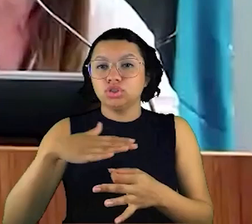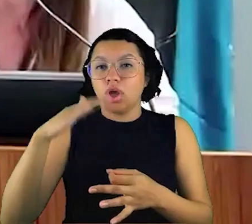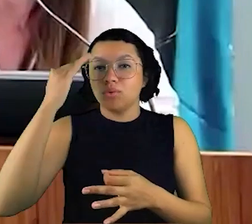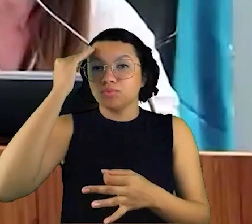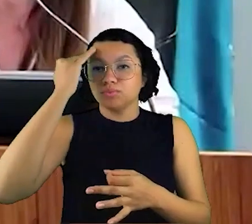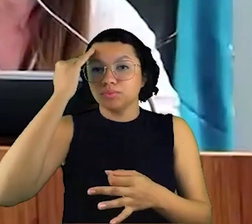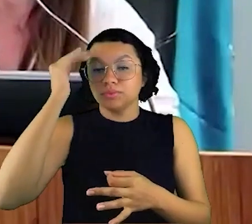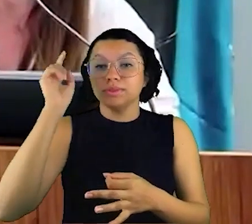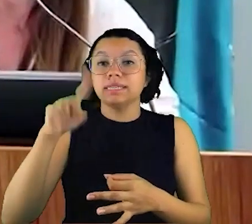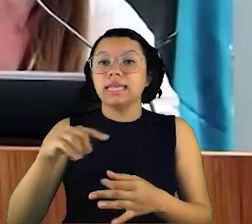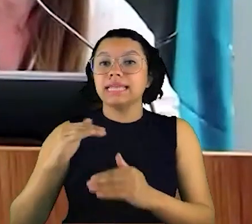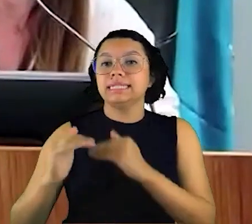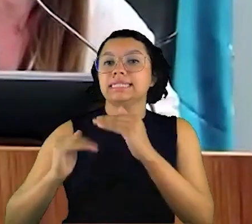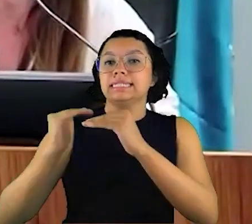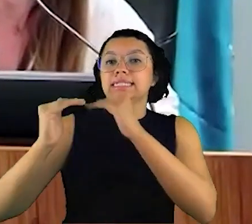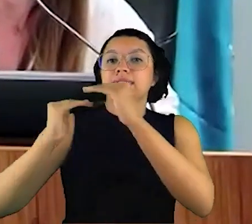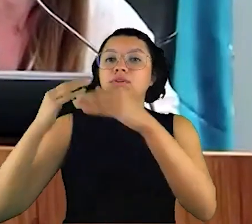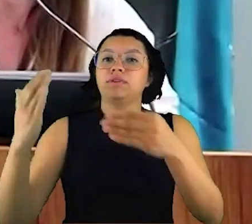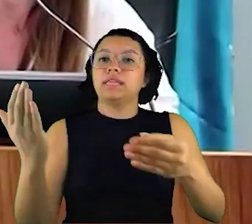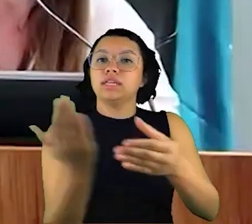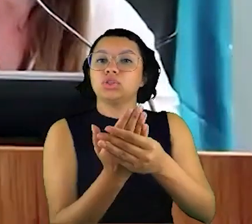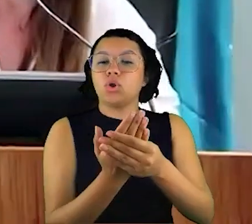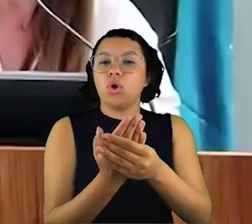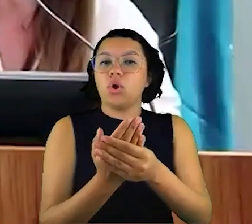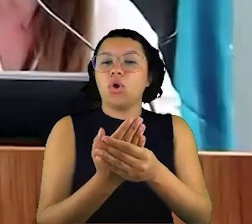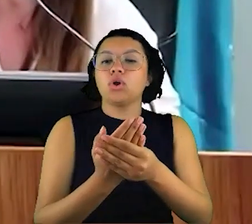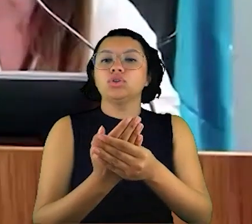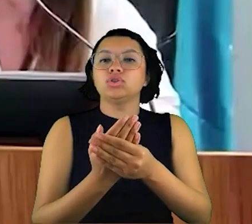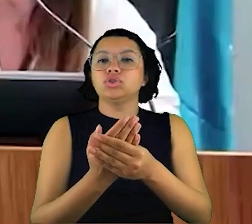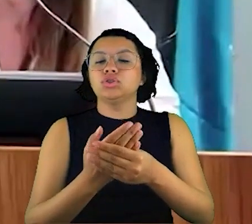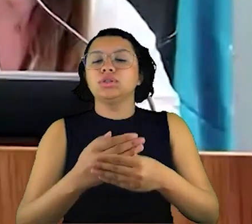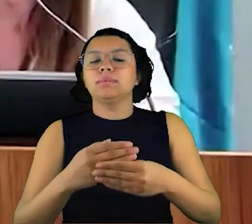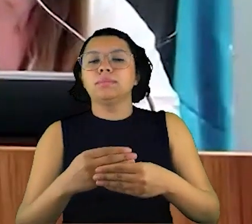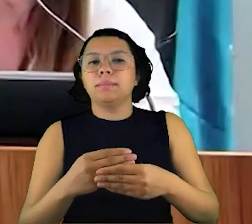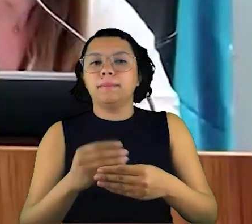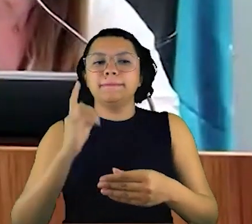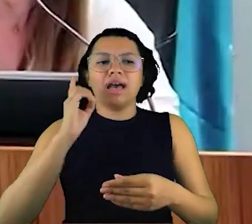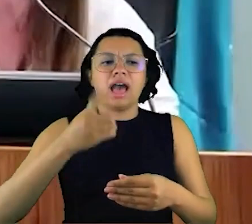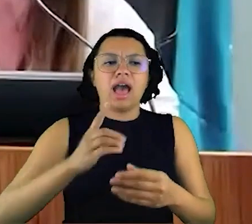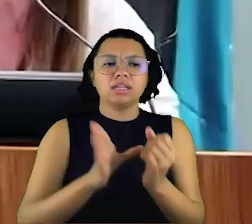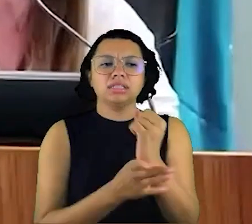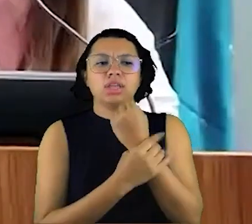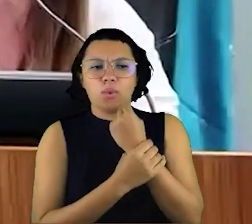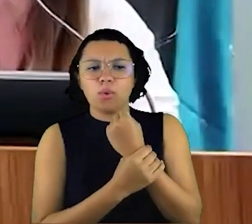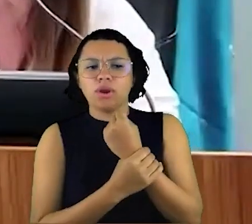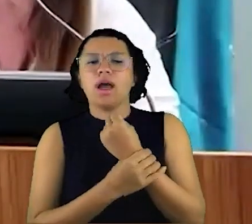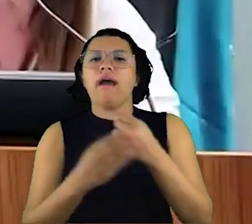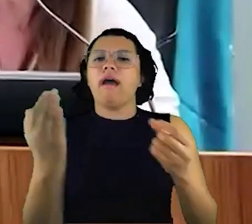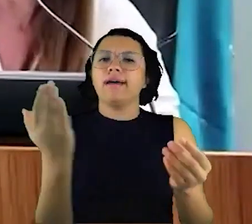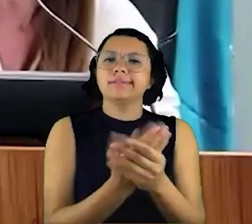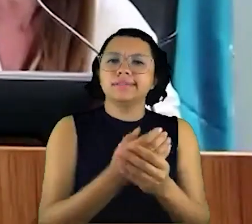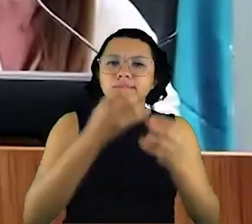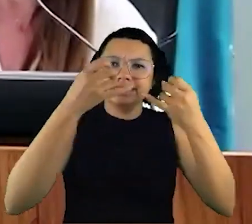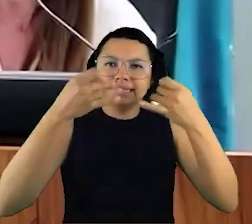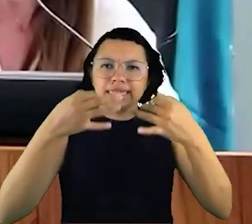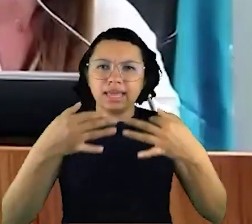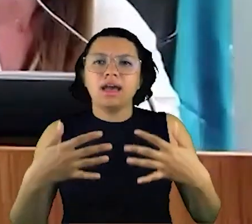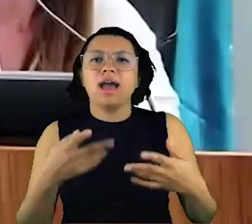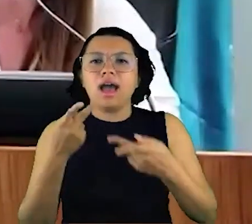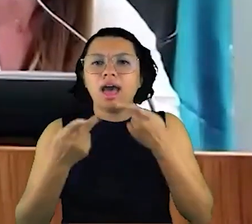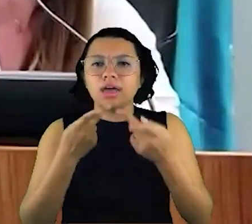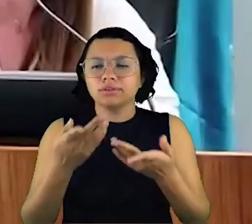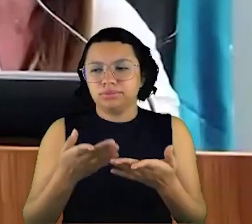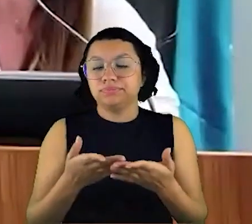cognitiva, aquela que é desenvolvida nas ações de mandado de segurança, nas ações declaratórias, aquelas que são a jurisdição